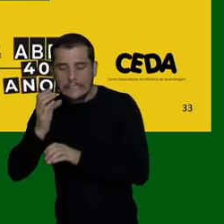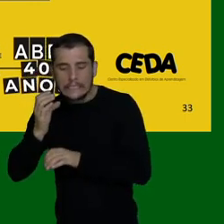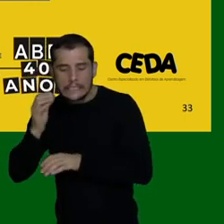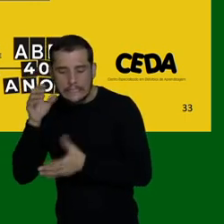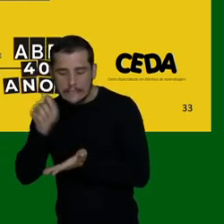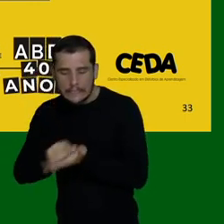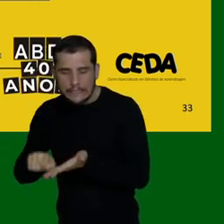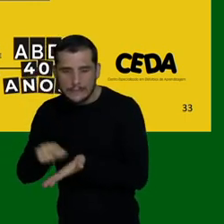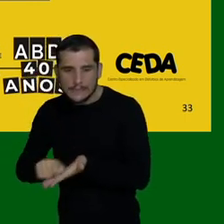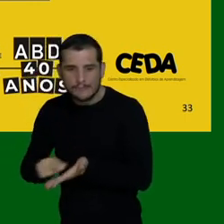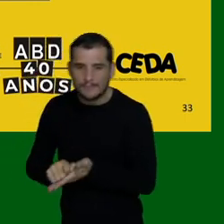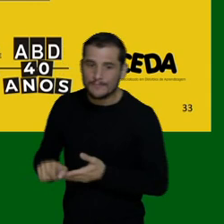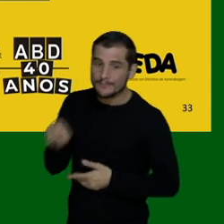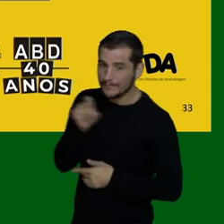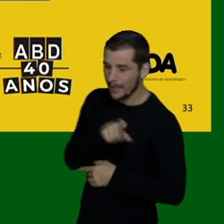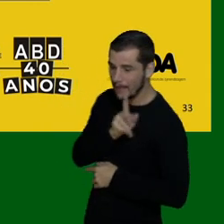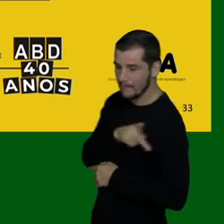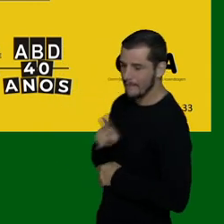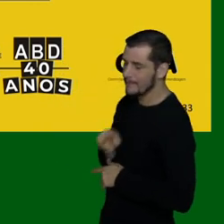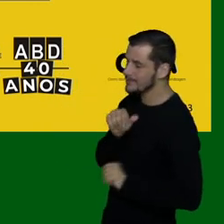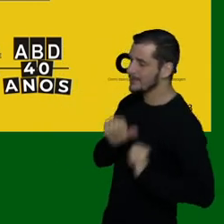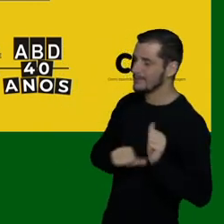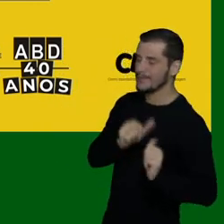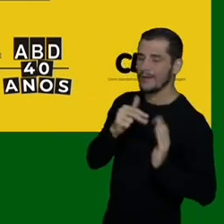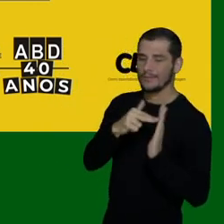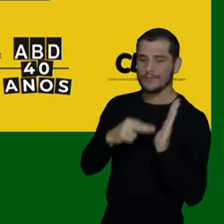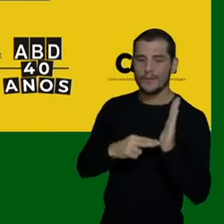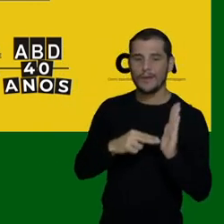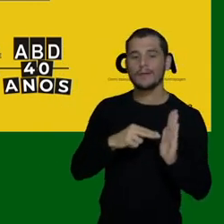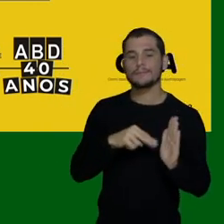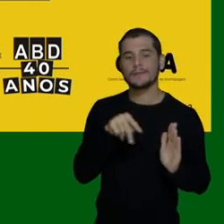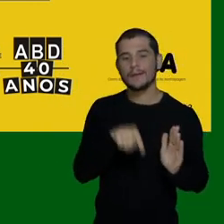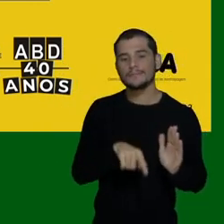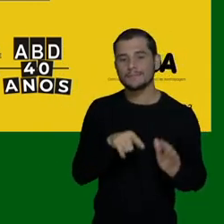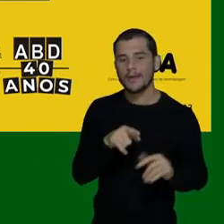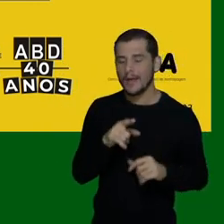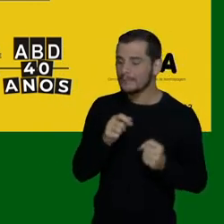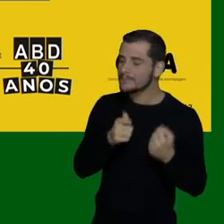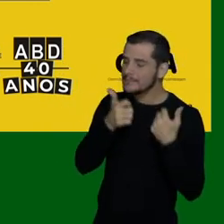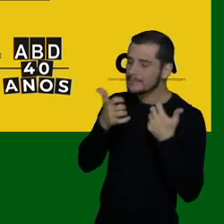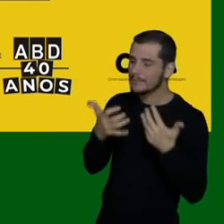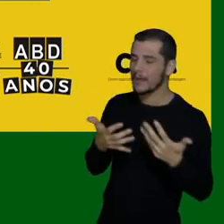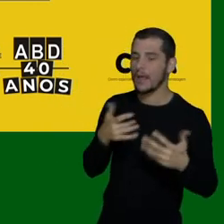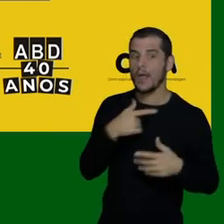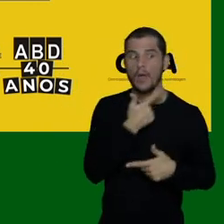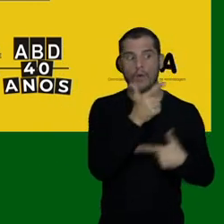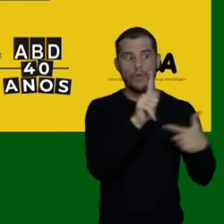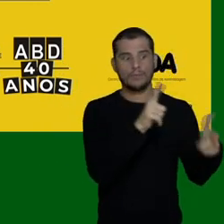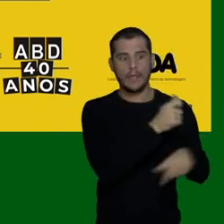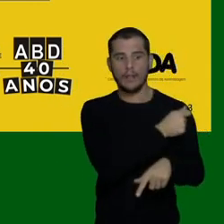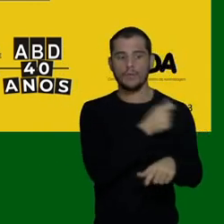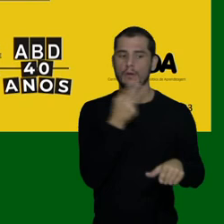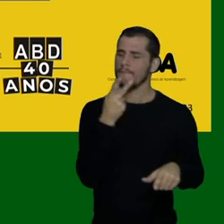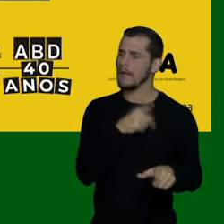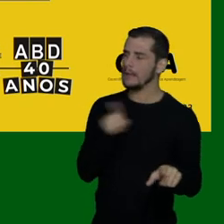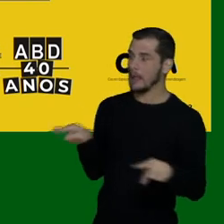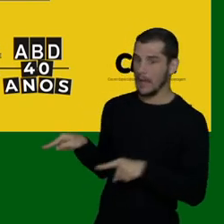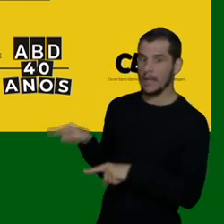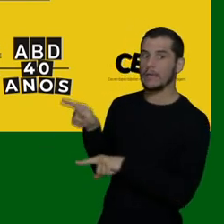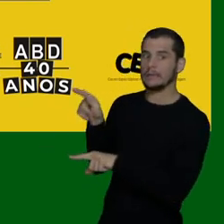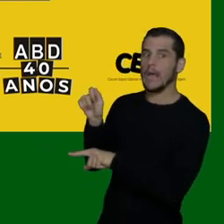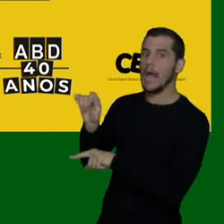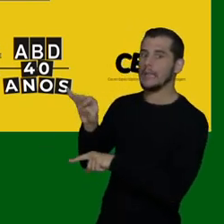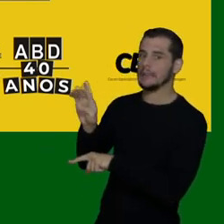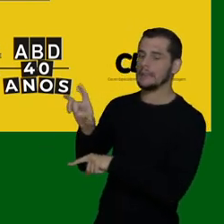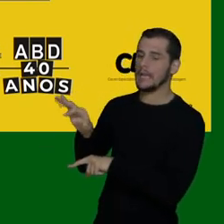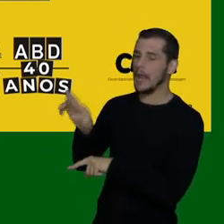o professor simplesmente alterou a nota dele para 6:5 e não explicou para ninguém o que ele tinha feito ele sabia a matéria e